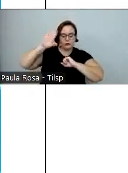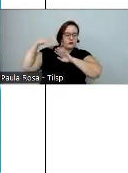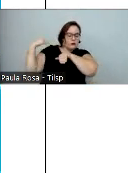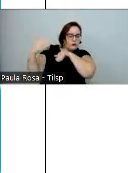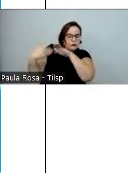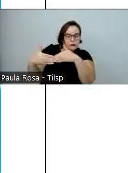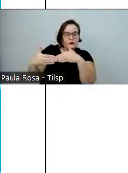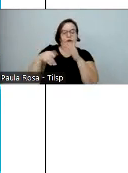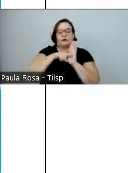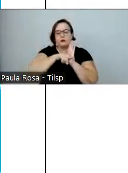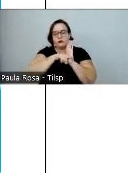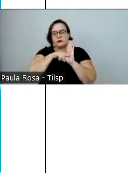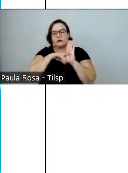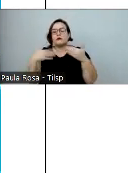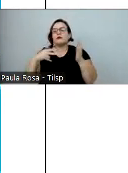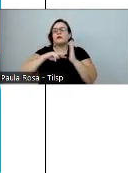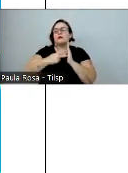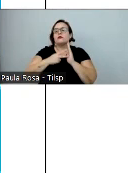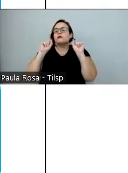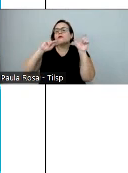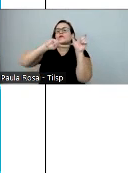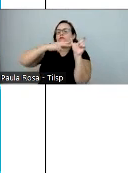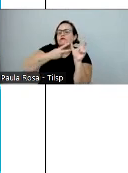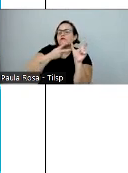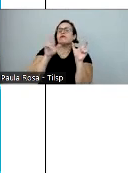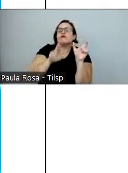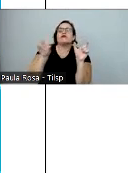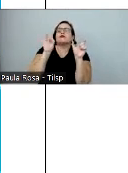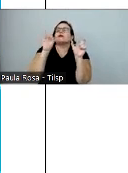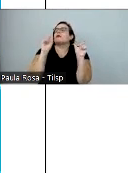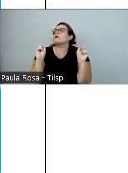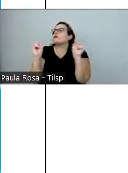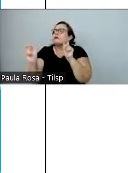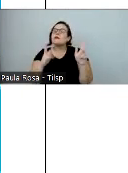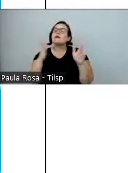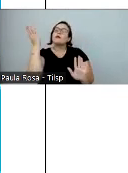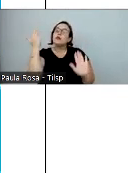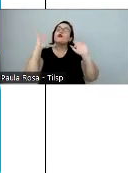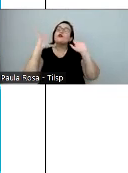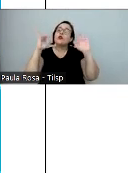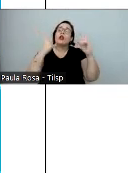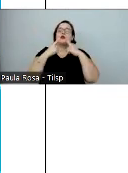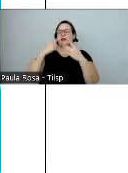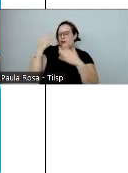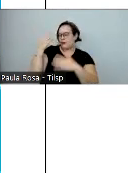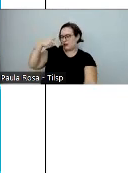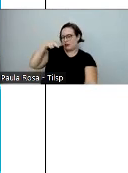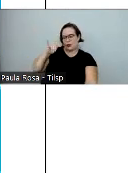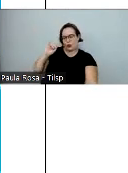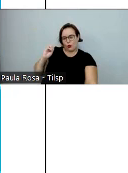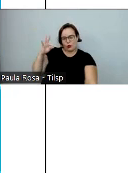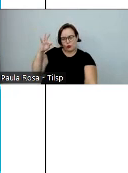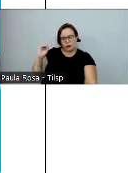enfim de alguma maneira definição ela não é apenas operacional isso era uma grande discussão desde que o outro Ela também tem um aspecto